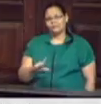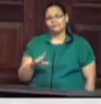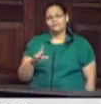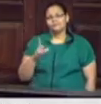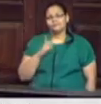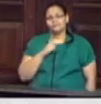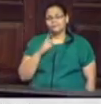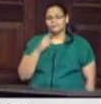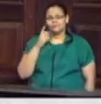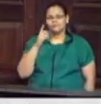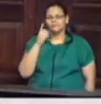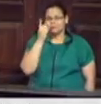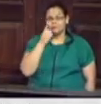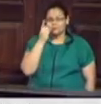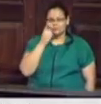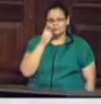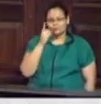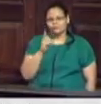Valdec Carneiro.